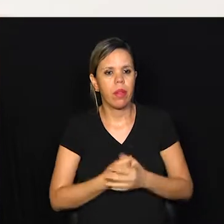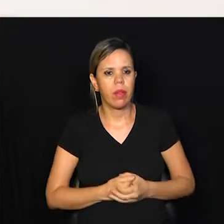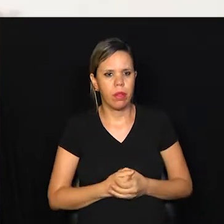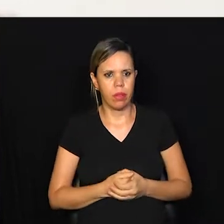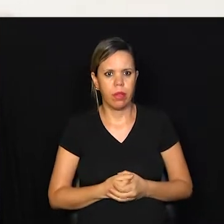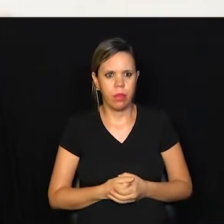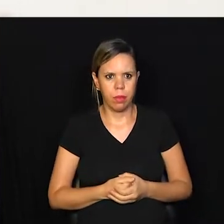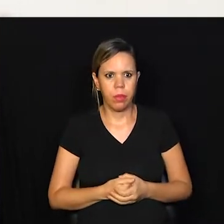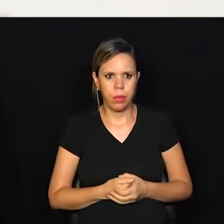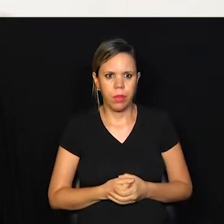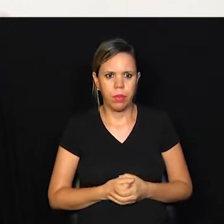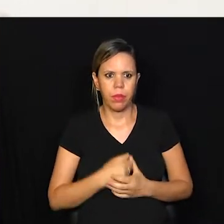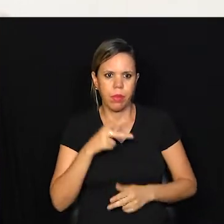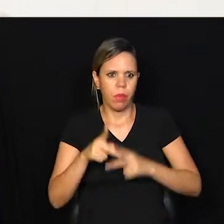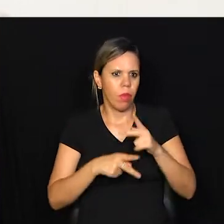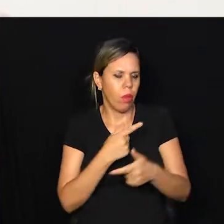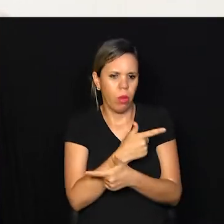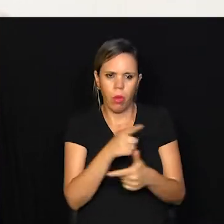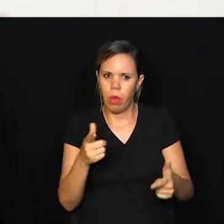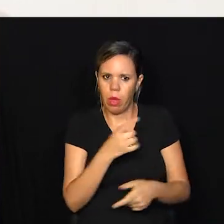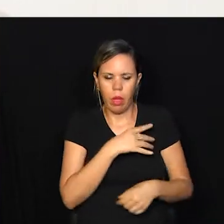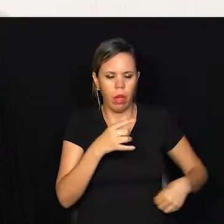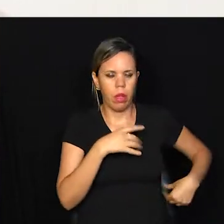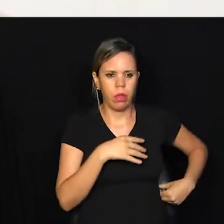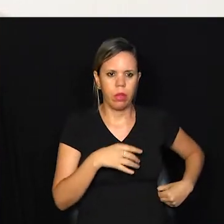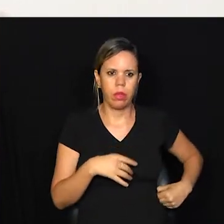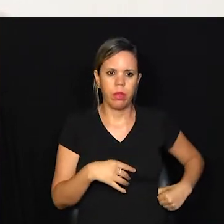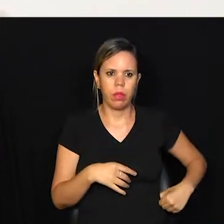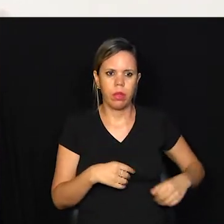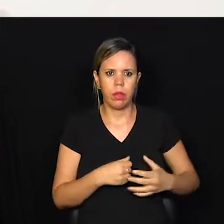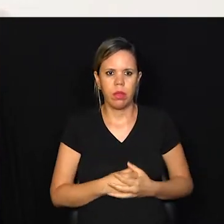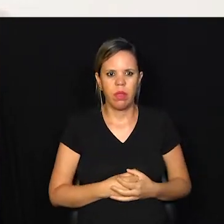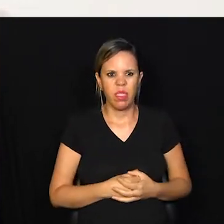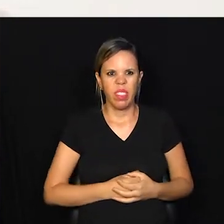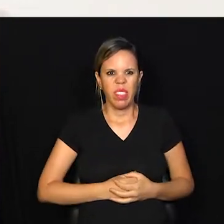mais explícito também, as pessoas não têm mais medo de